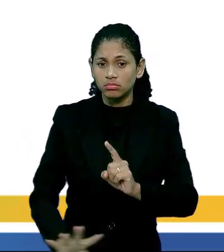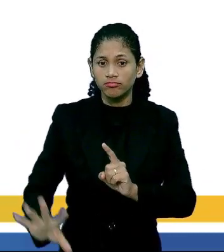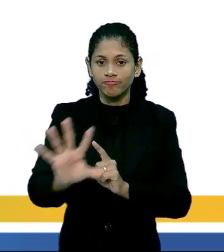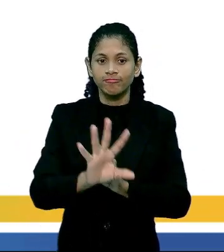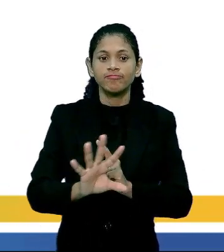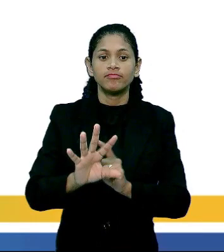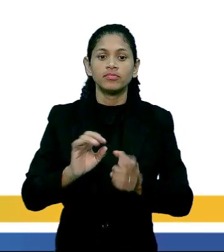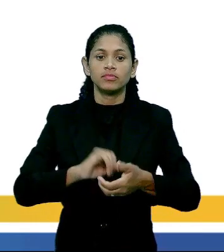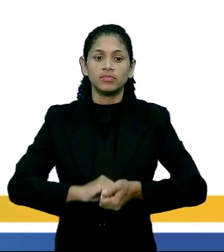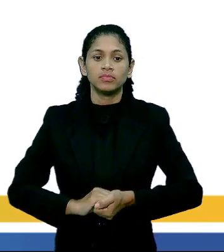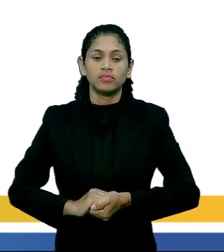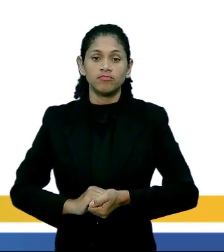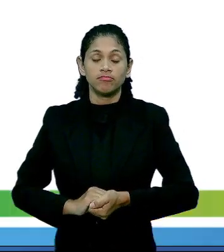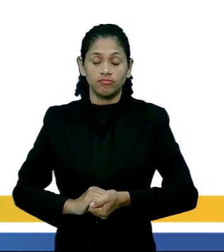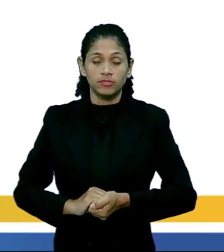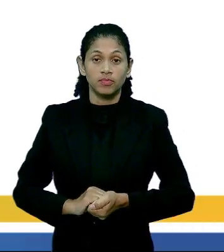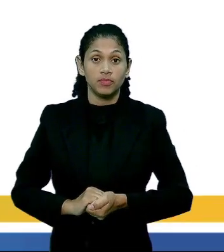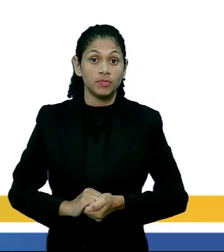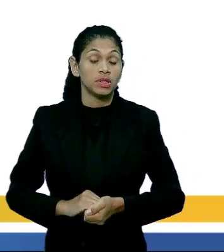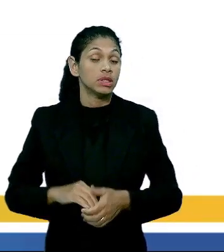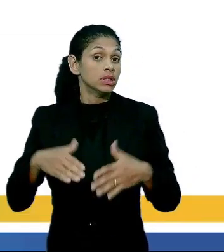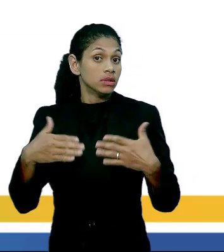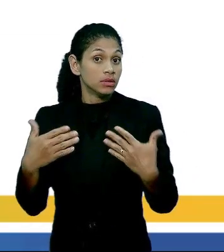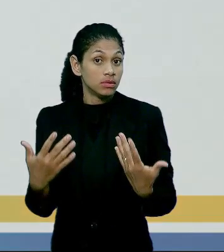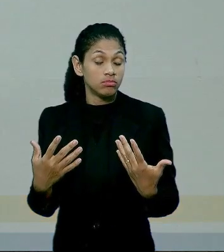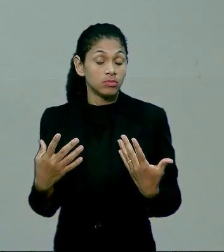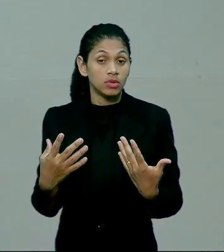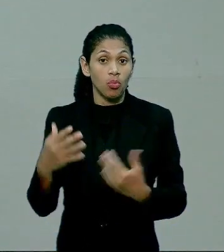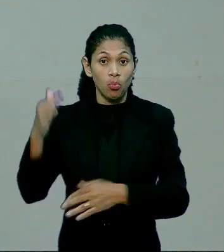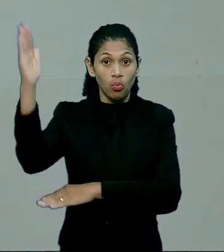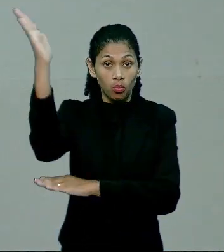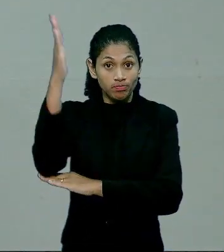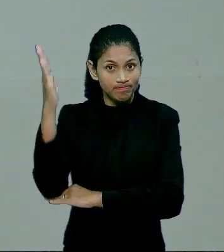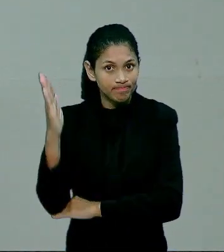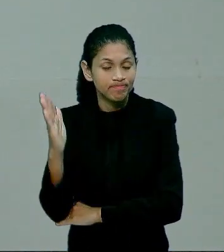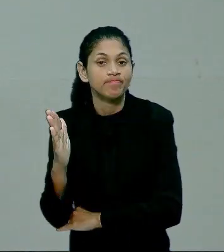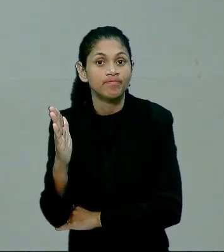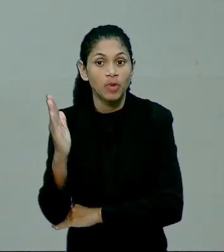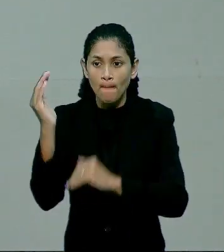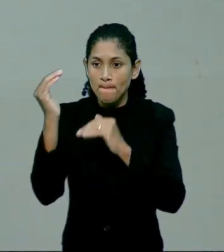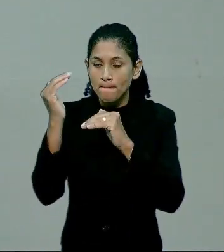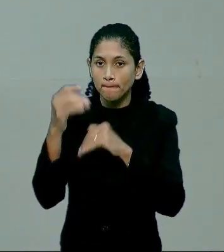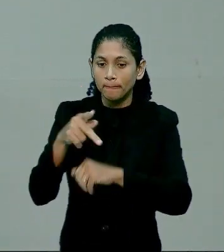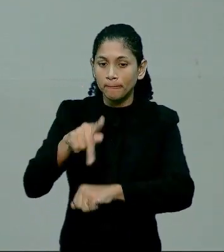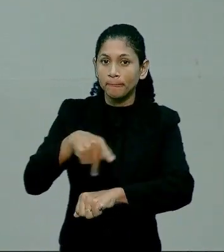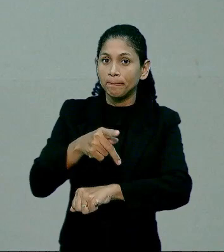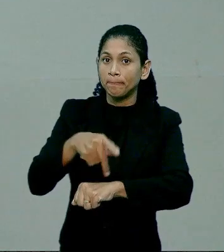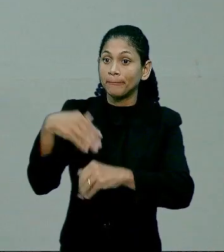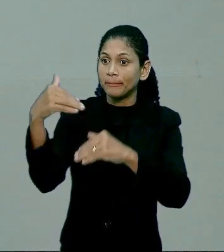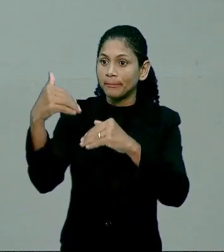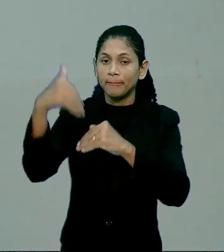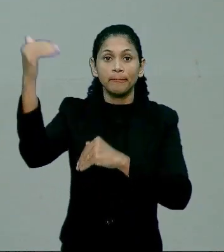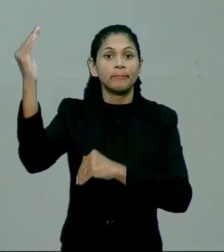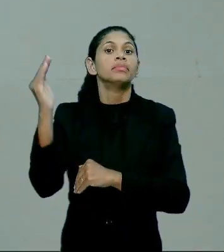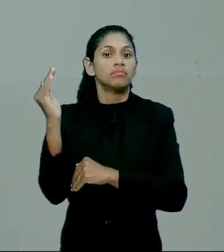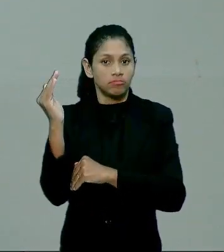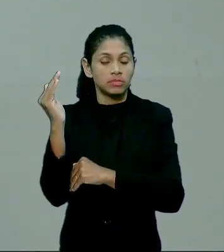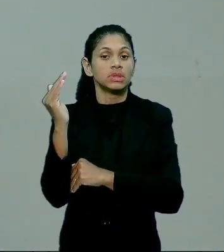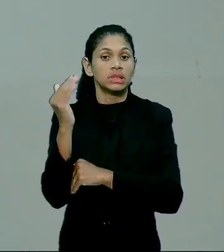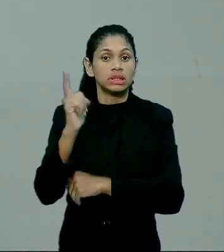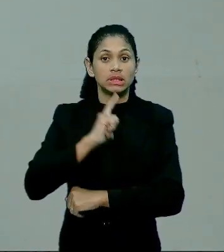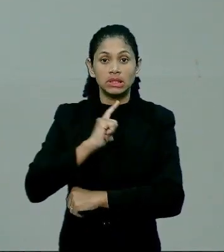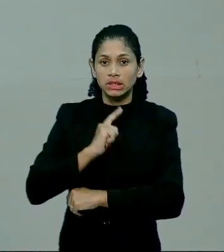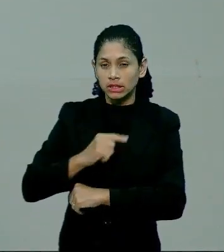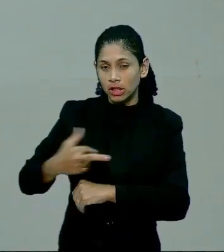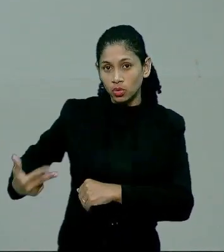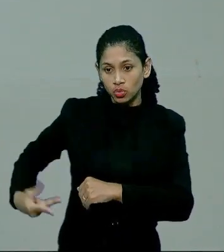deixa aí a curiosidade que o Brasil é o país que mais faz cirurgias plásticas. E é importante a gente compreender que é aquilo que eu falei da influência.